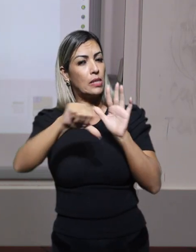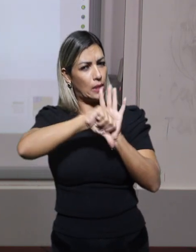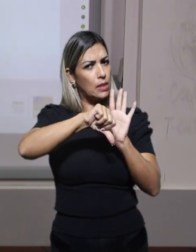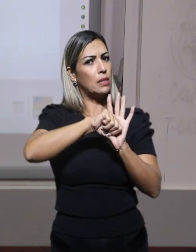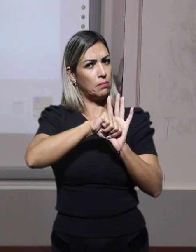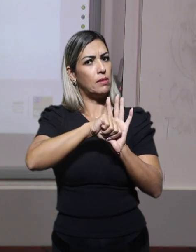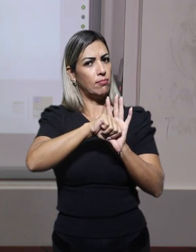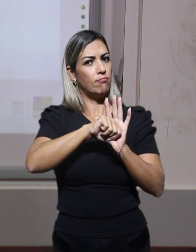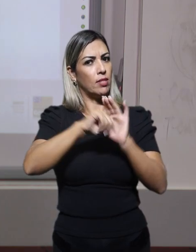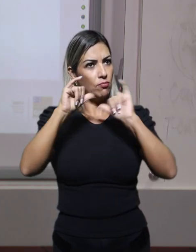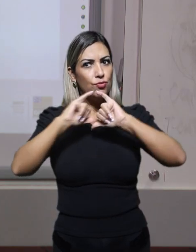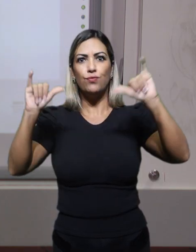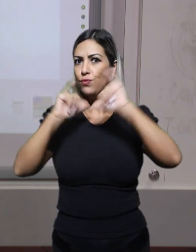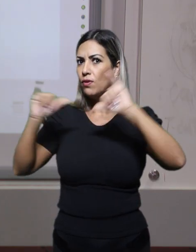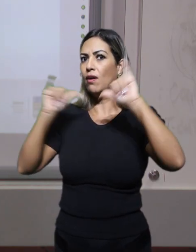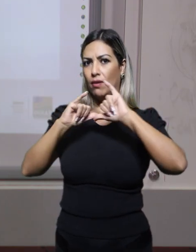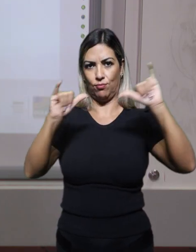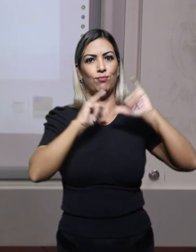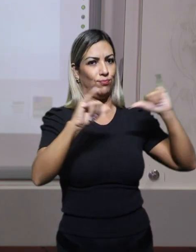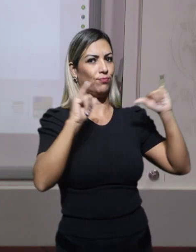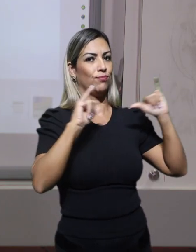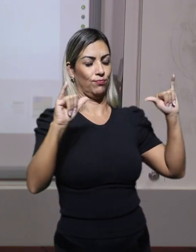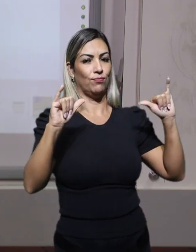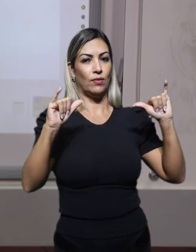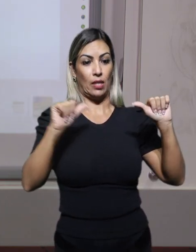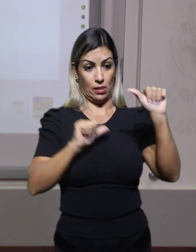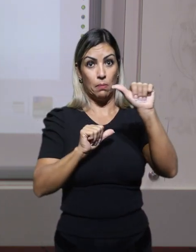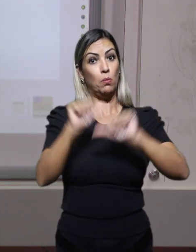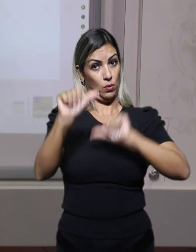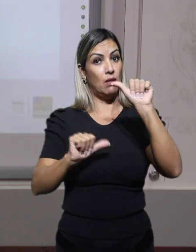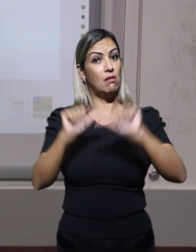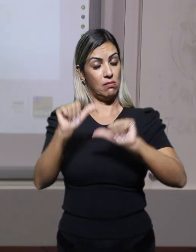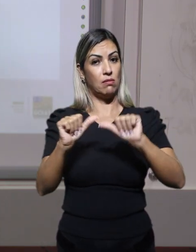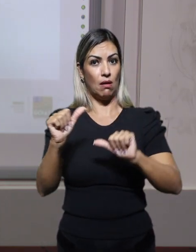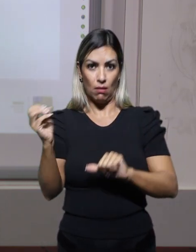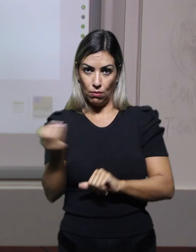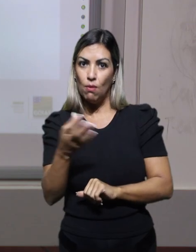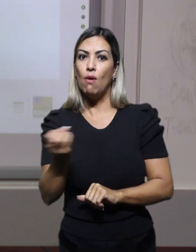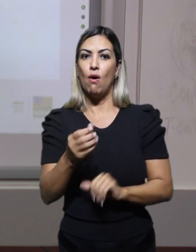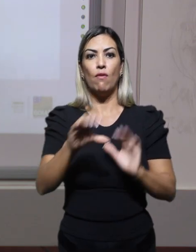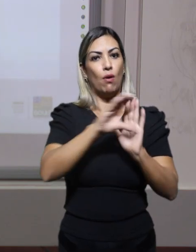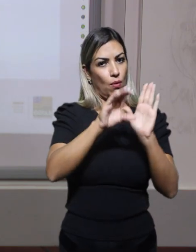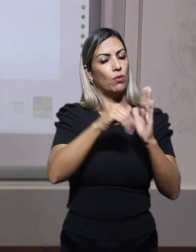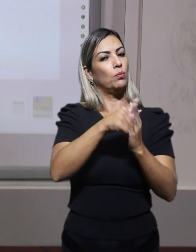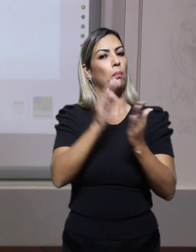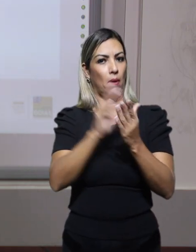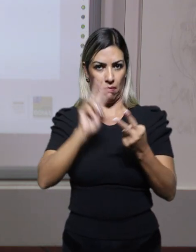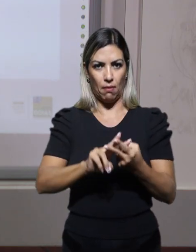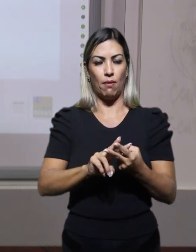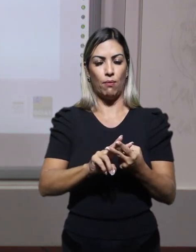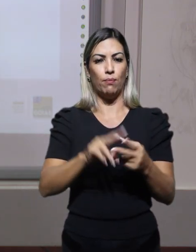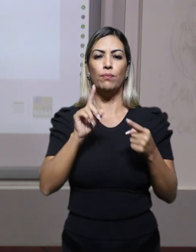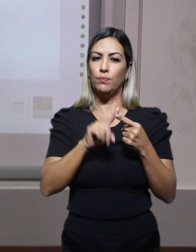sido muito falados, tendo em vista que essa alteração foi mais recente ainda no Código Penal, que são os crimes